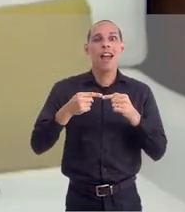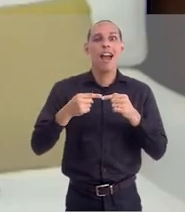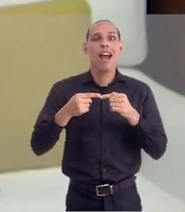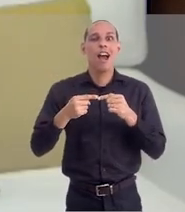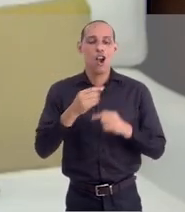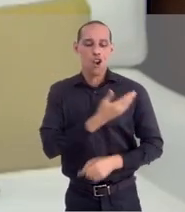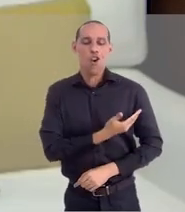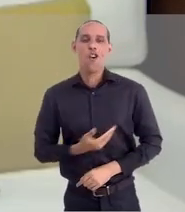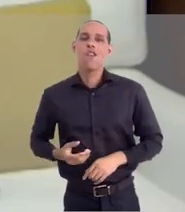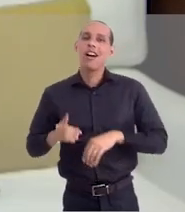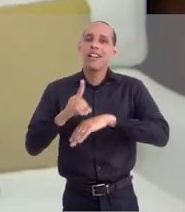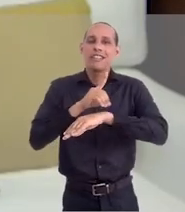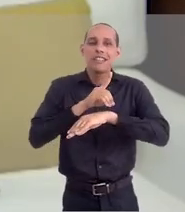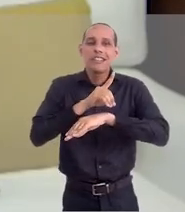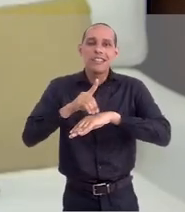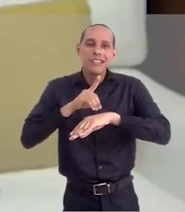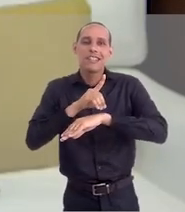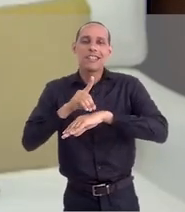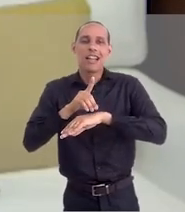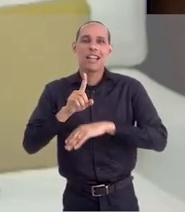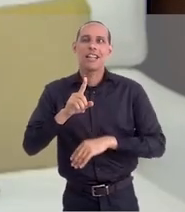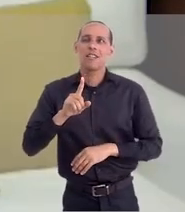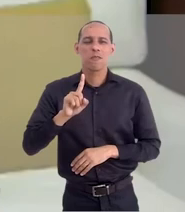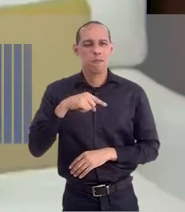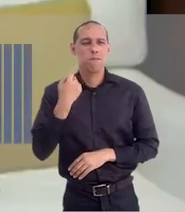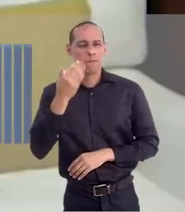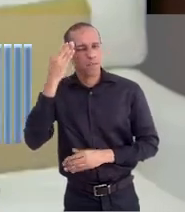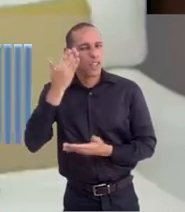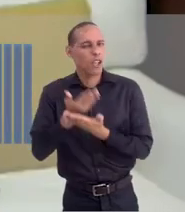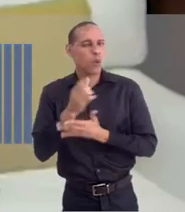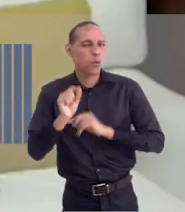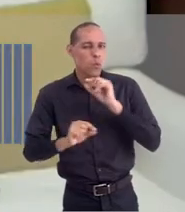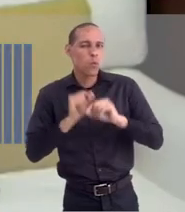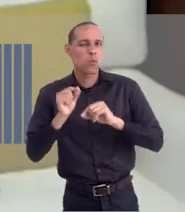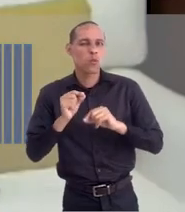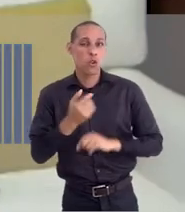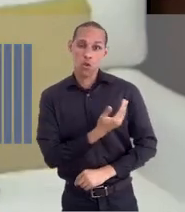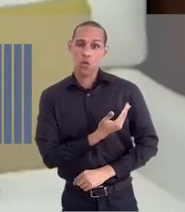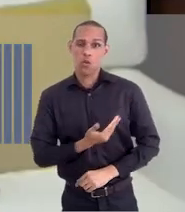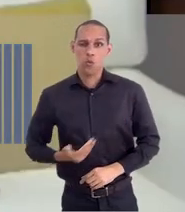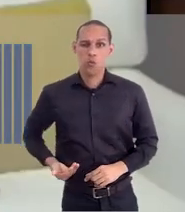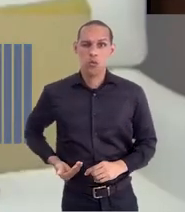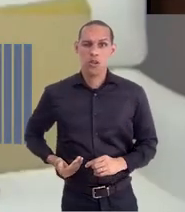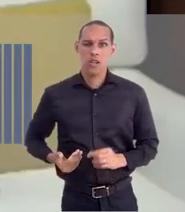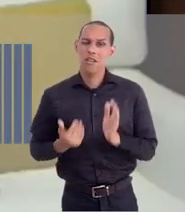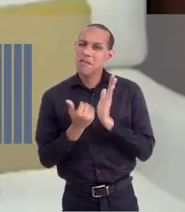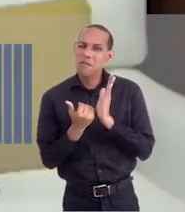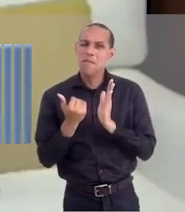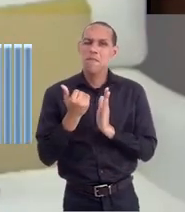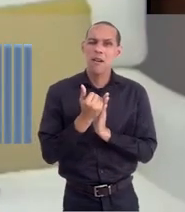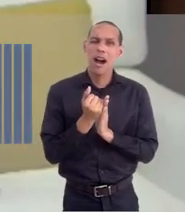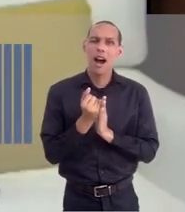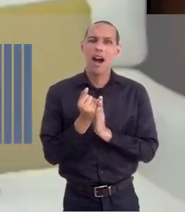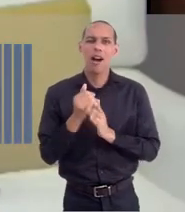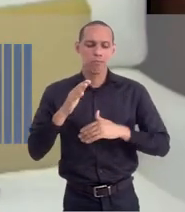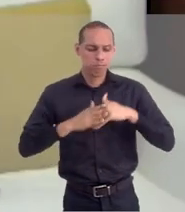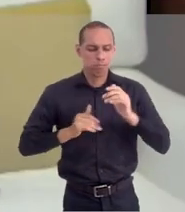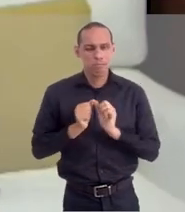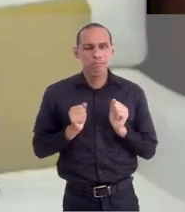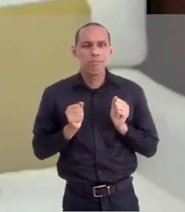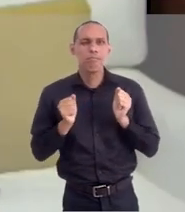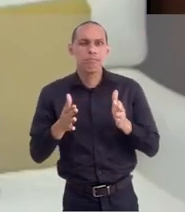relacionadas com o chamado governo digital, né? Nós acreditamos que um governo que seja cada vez